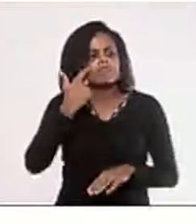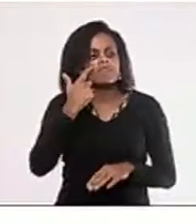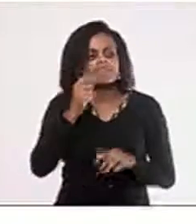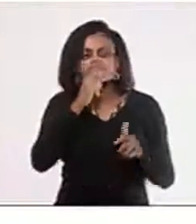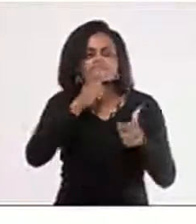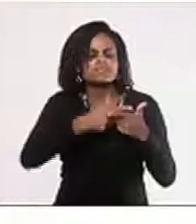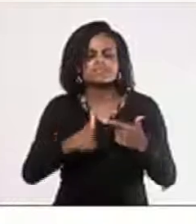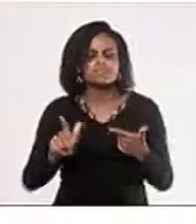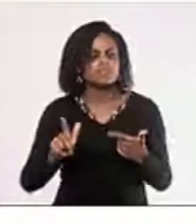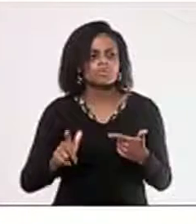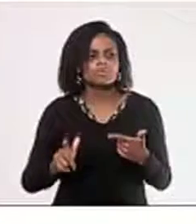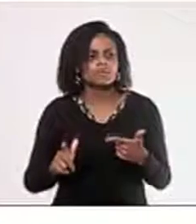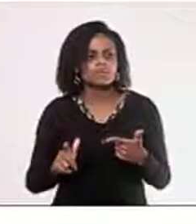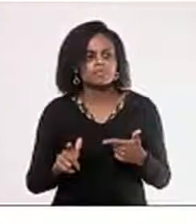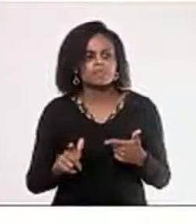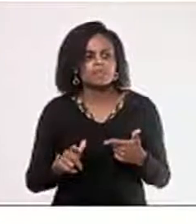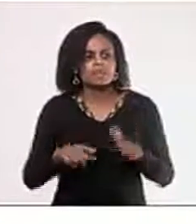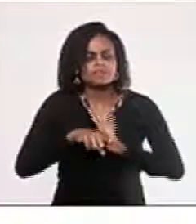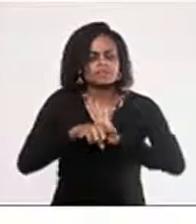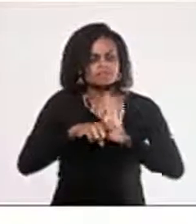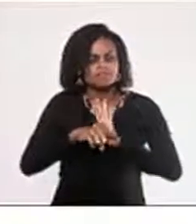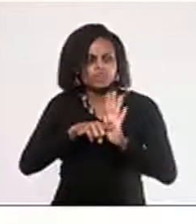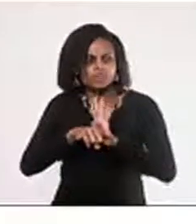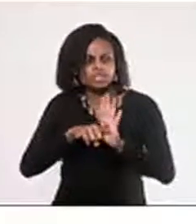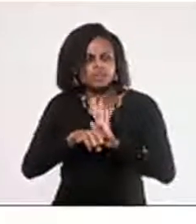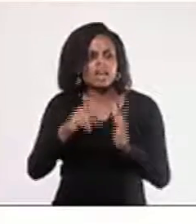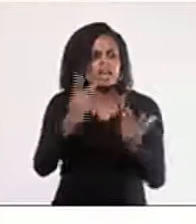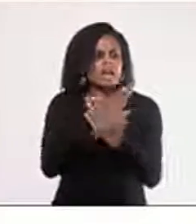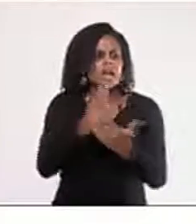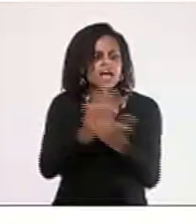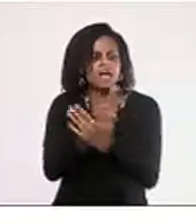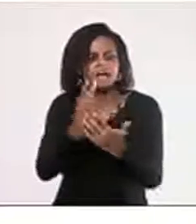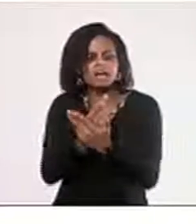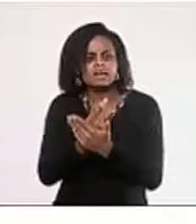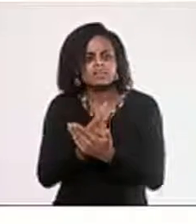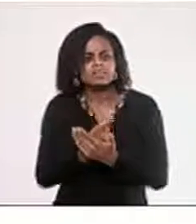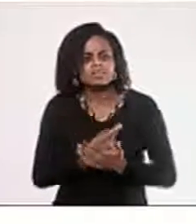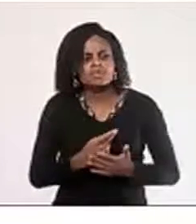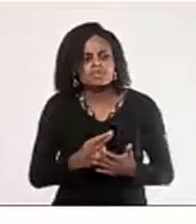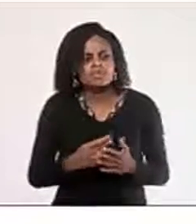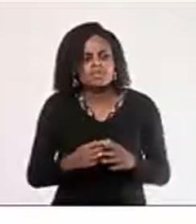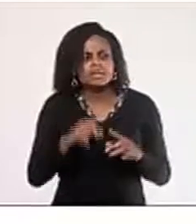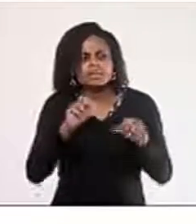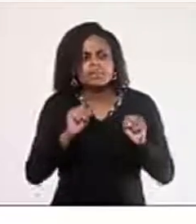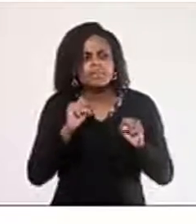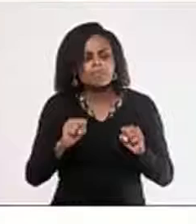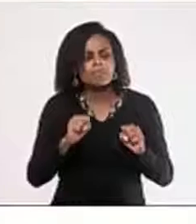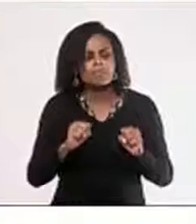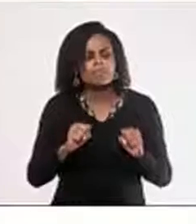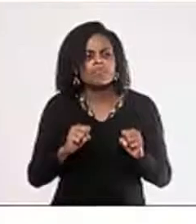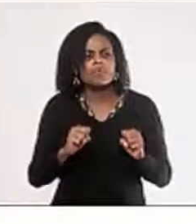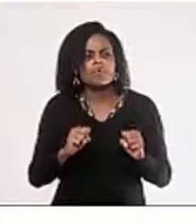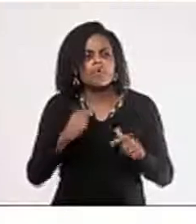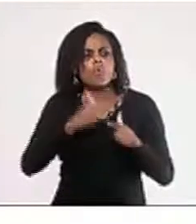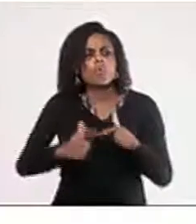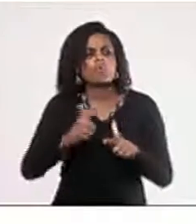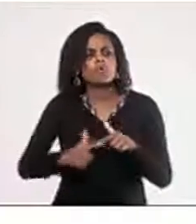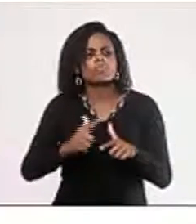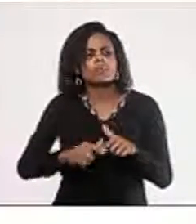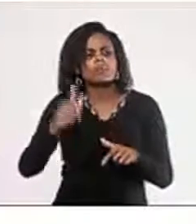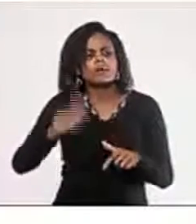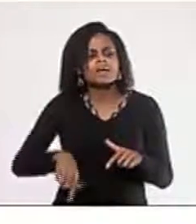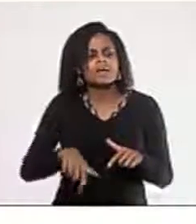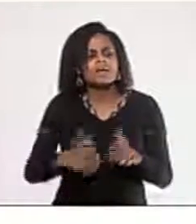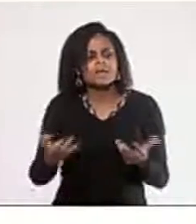problema nenhum em investigar irregularidades ou indícios que possam ser apontados. O problema é